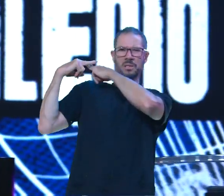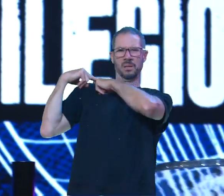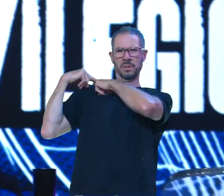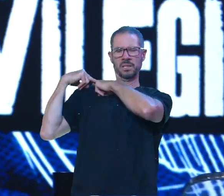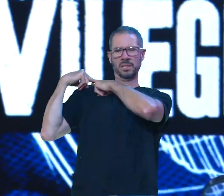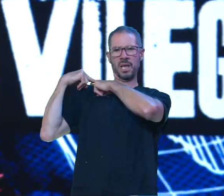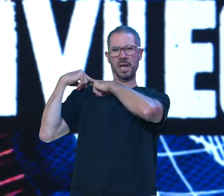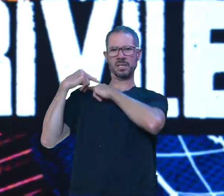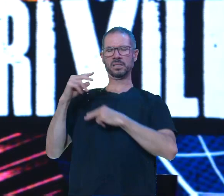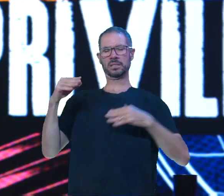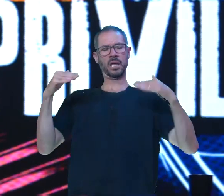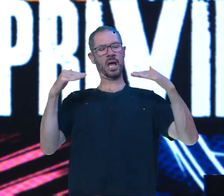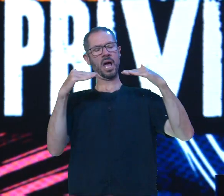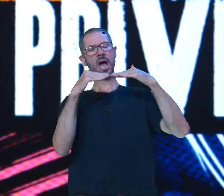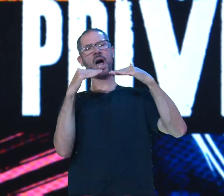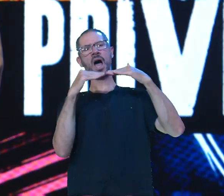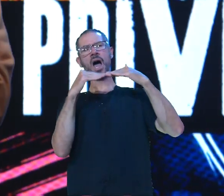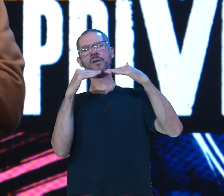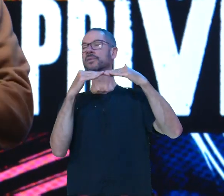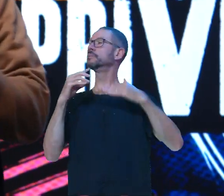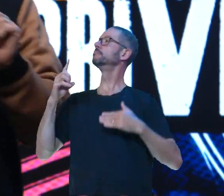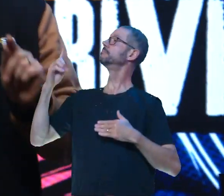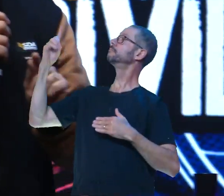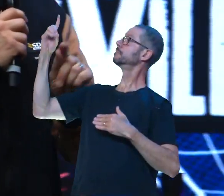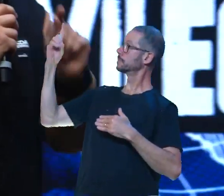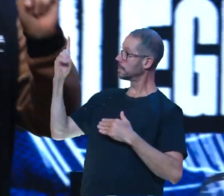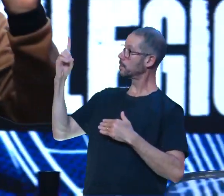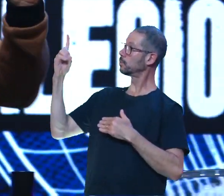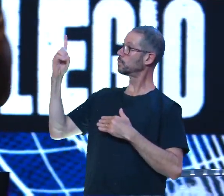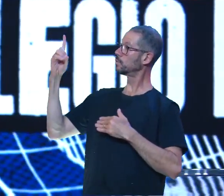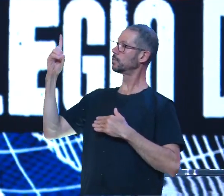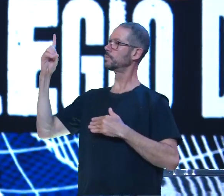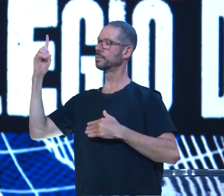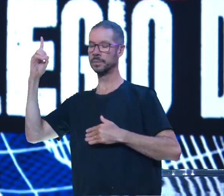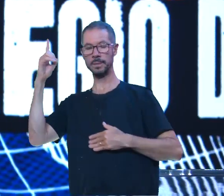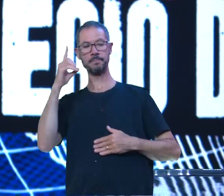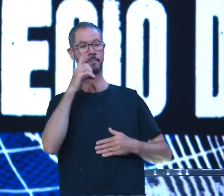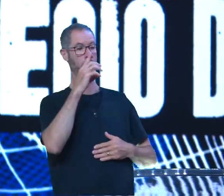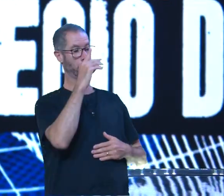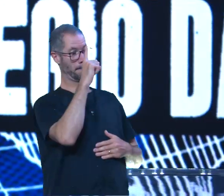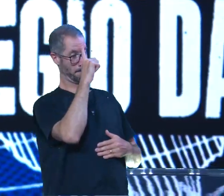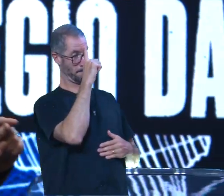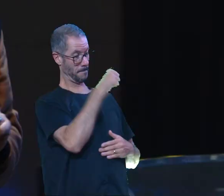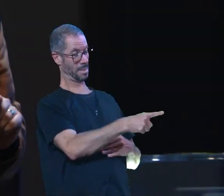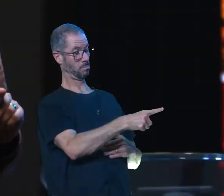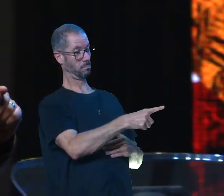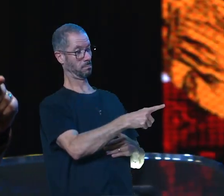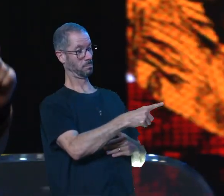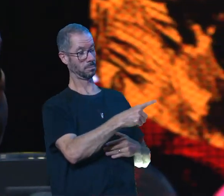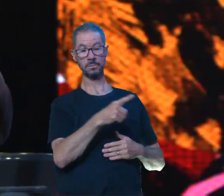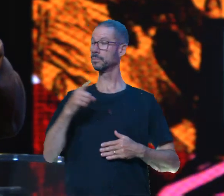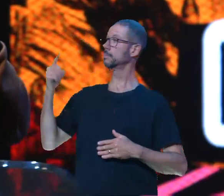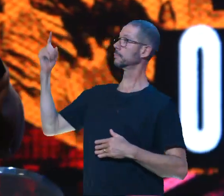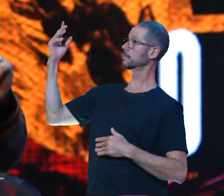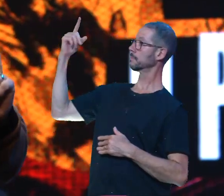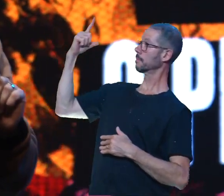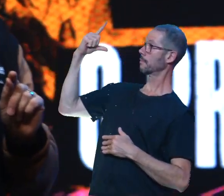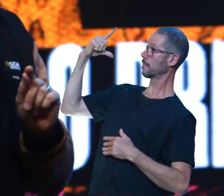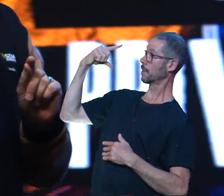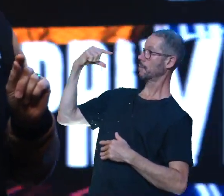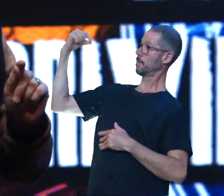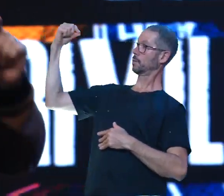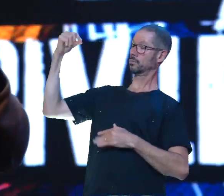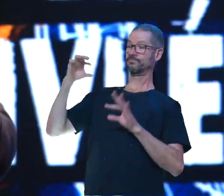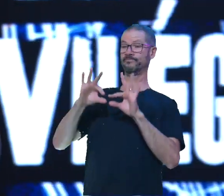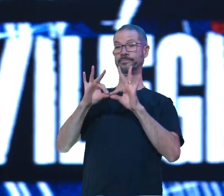aqui, tem a ver com aquilo que Deus espera que nós façamos. Com relação ao chamado